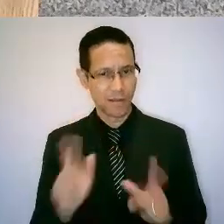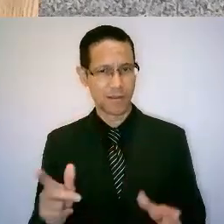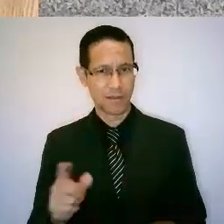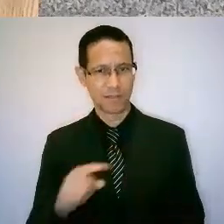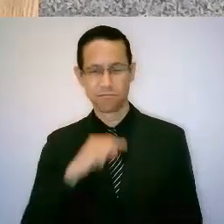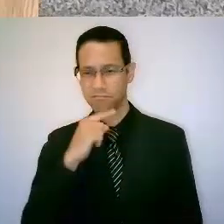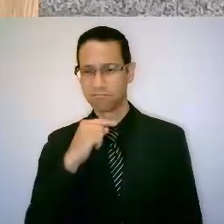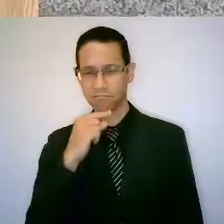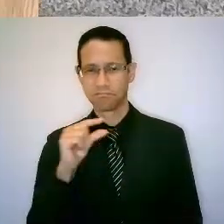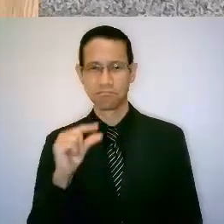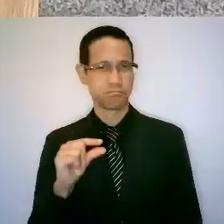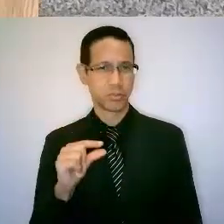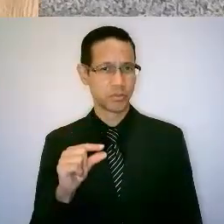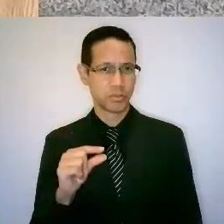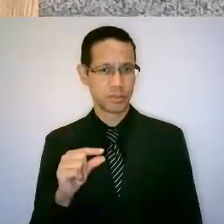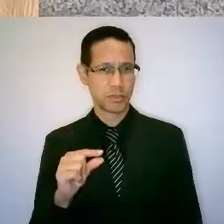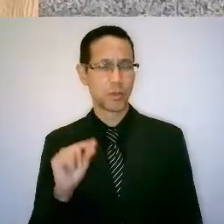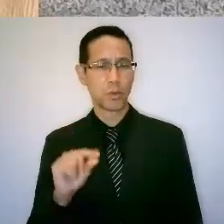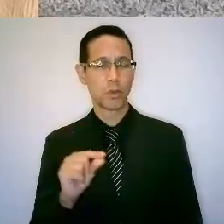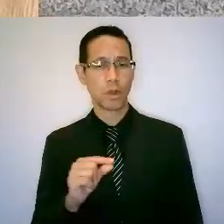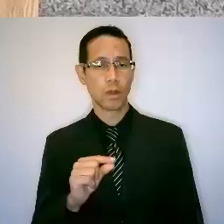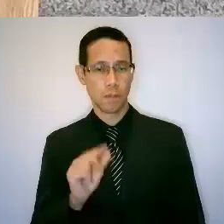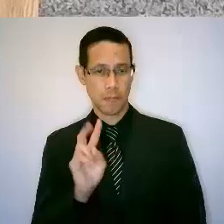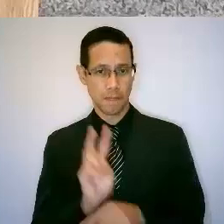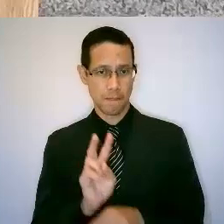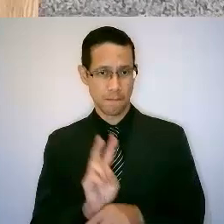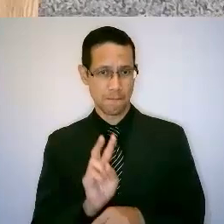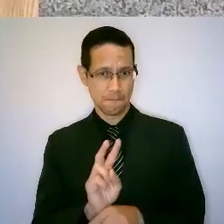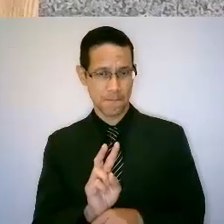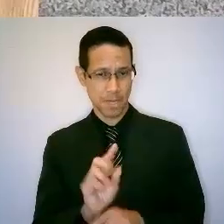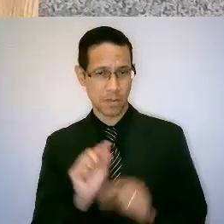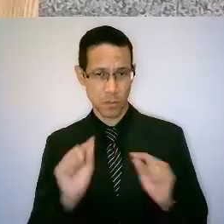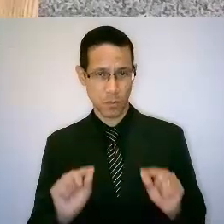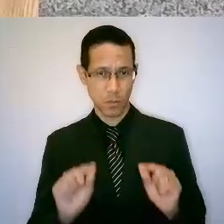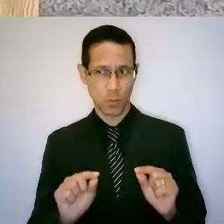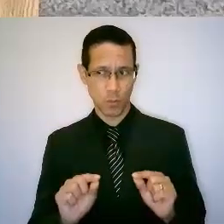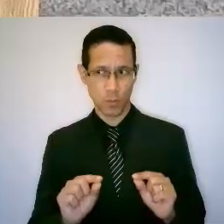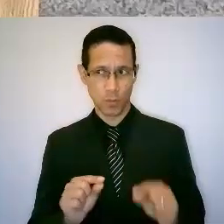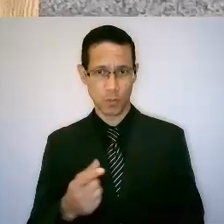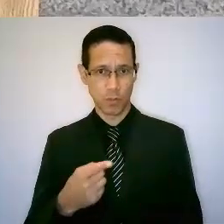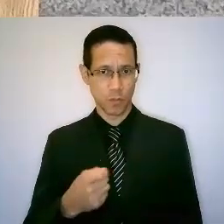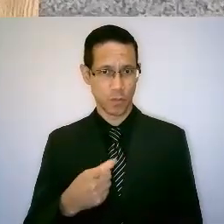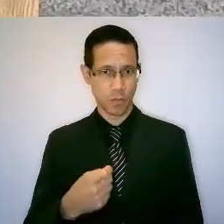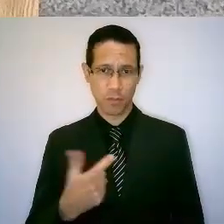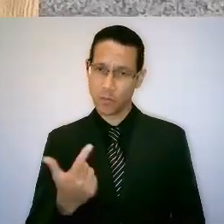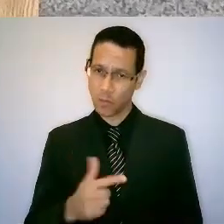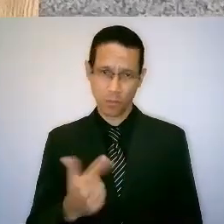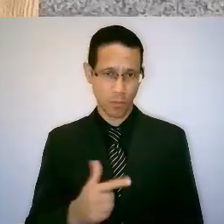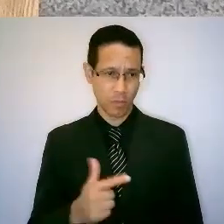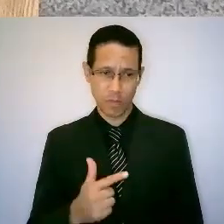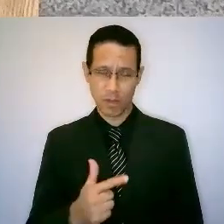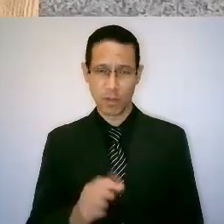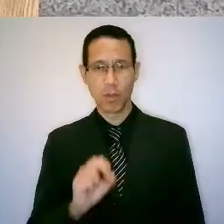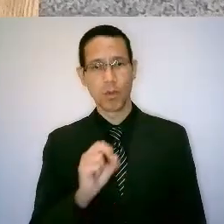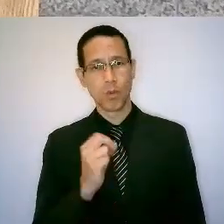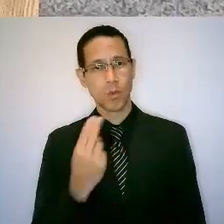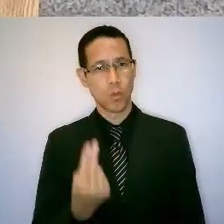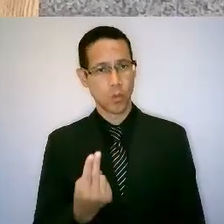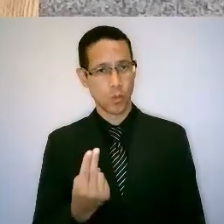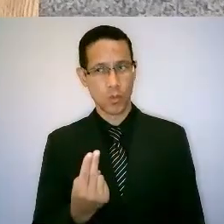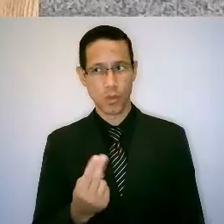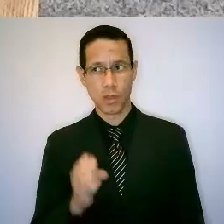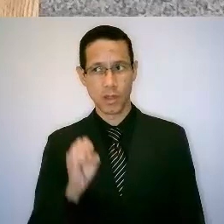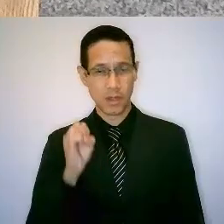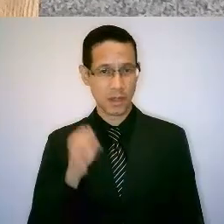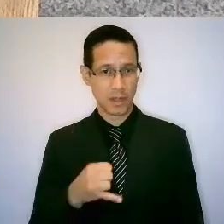corroboram a tese da defesa de que das duas uma ou o gatilho não foi acionado ou se efetivamente